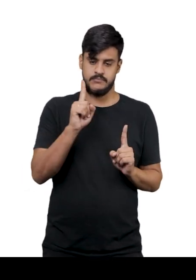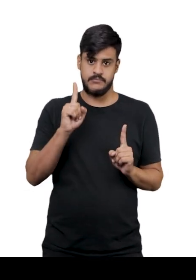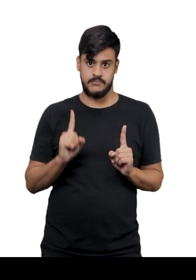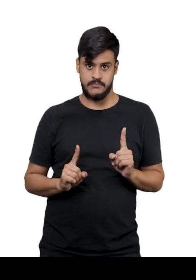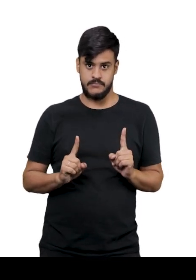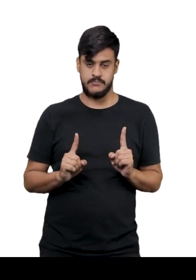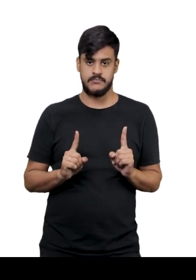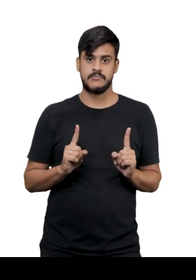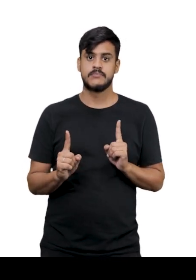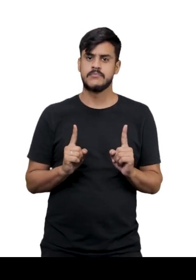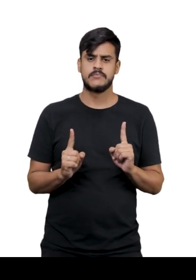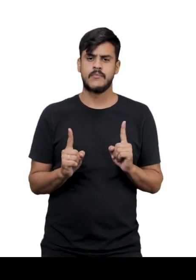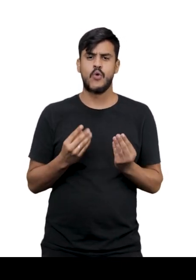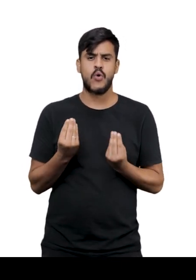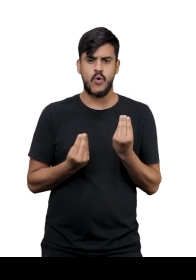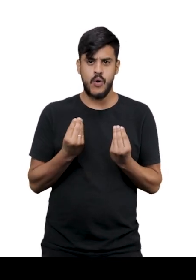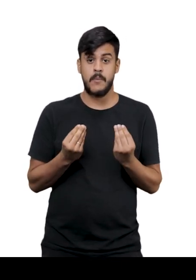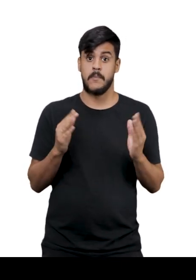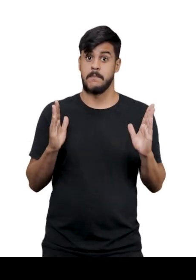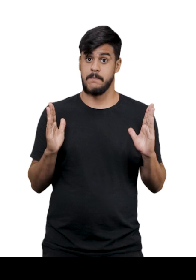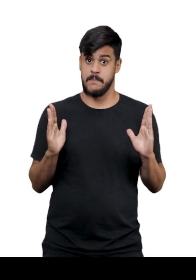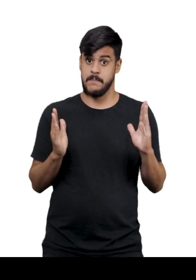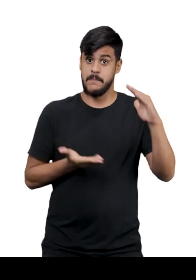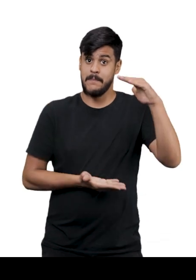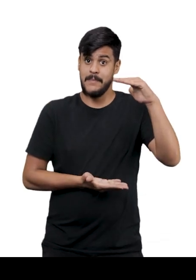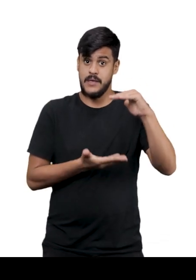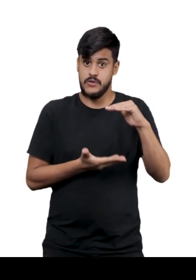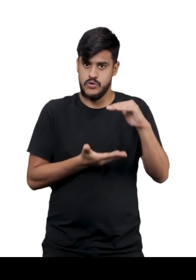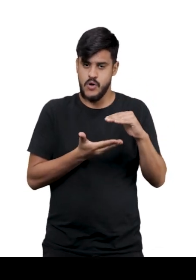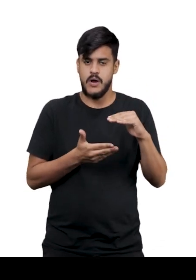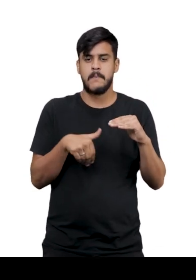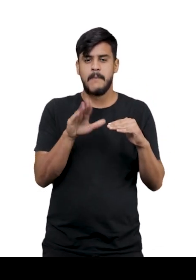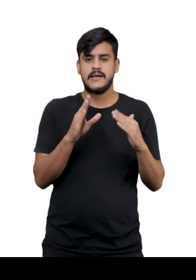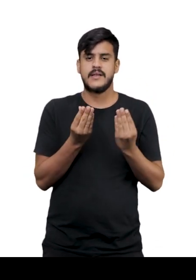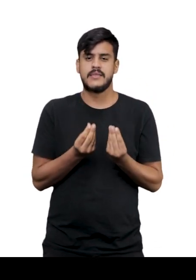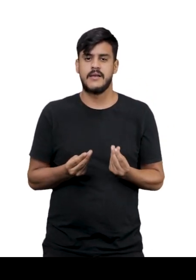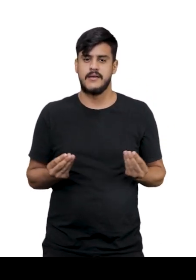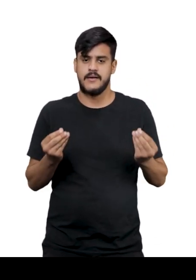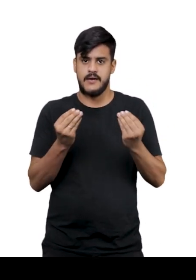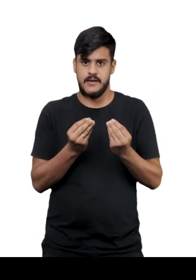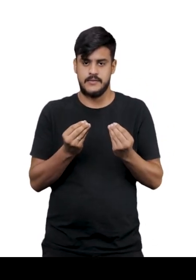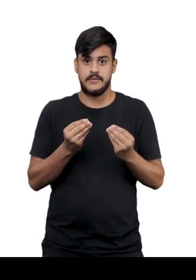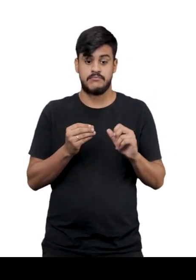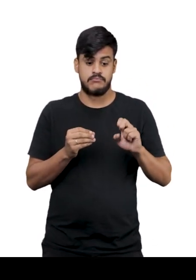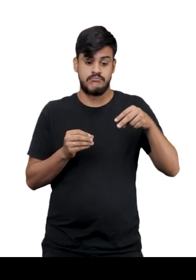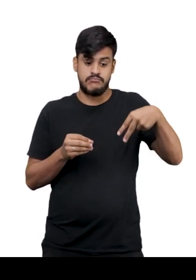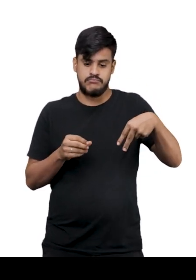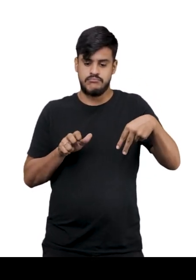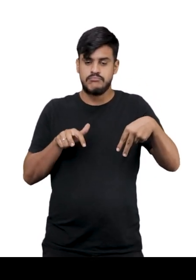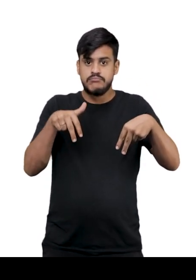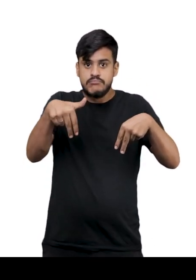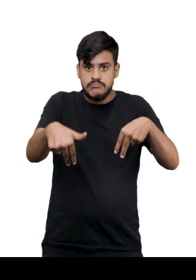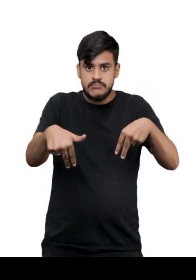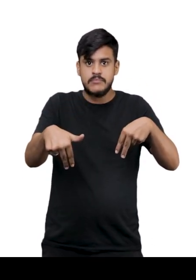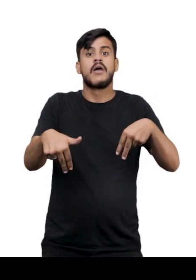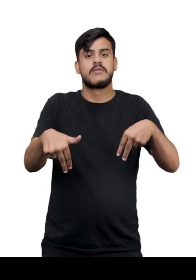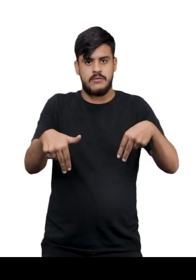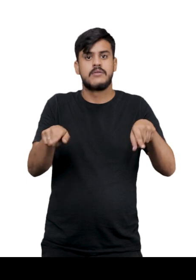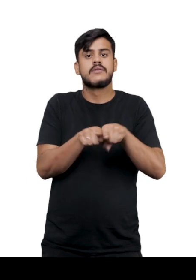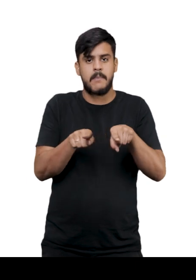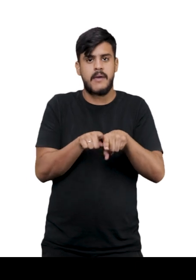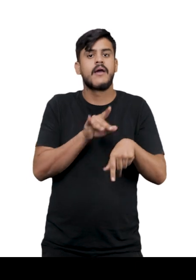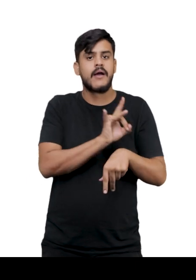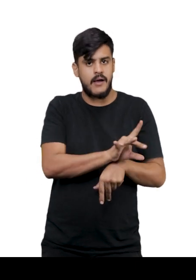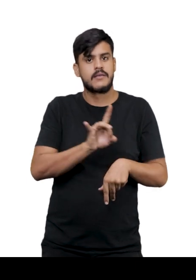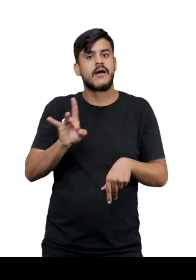As duas outras figuras, posicionadas ao redor da estrutura, são ligeiramente menores e mais delicadas. Elas estão